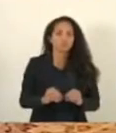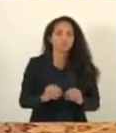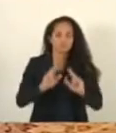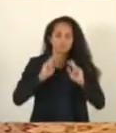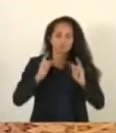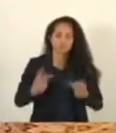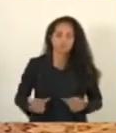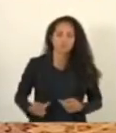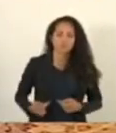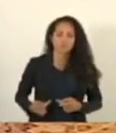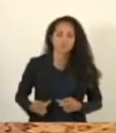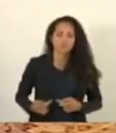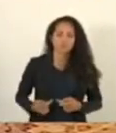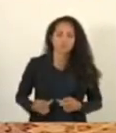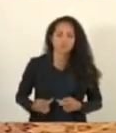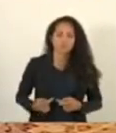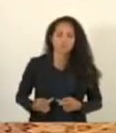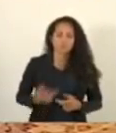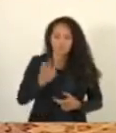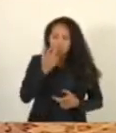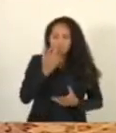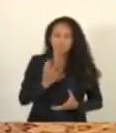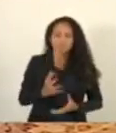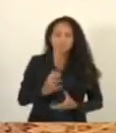humanos para problemas,